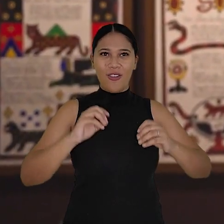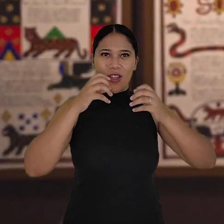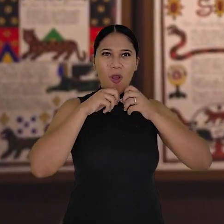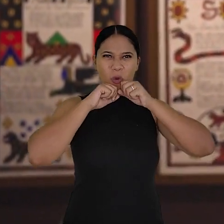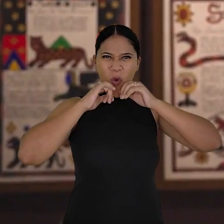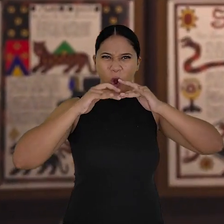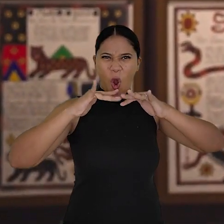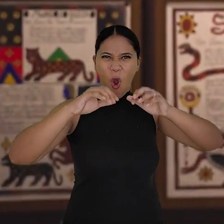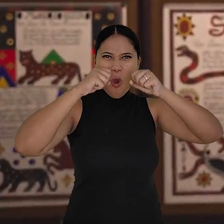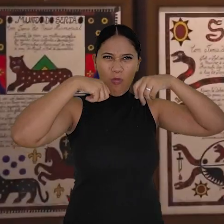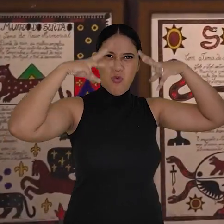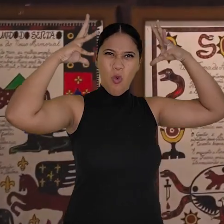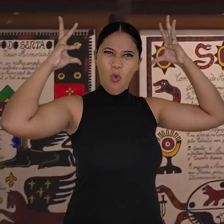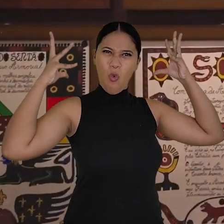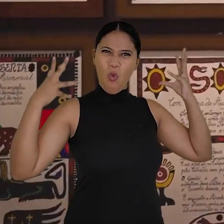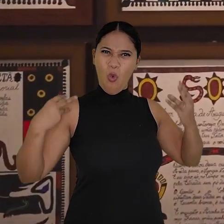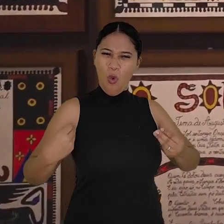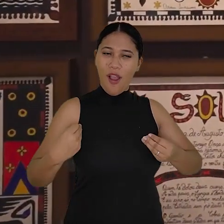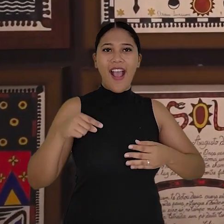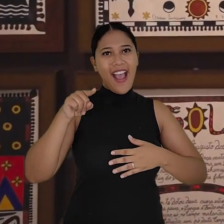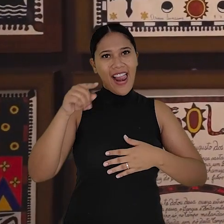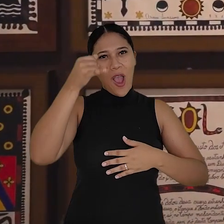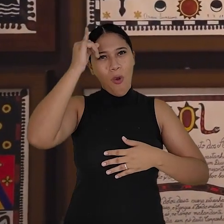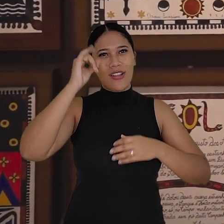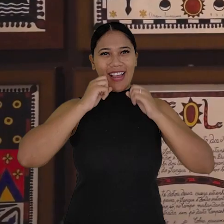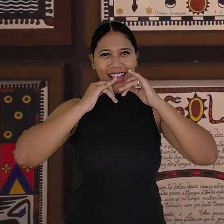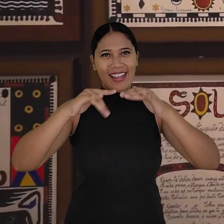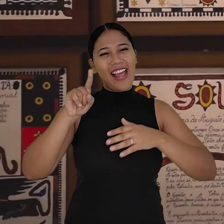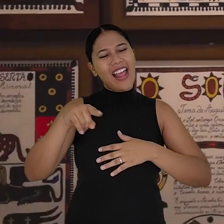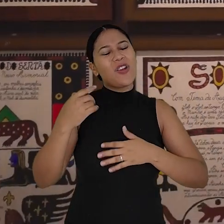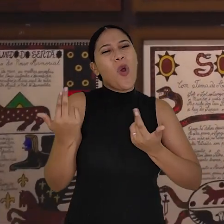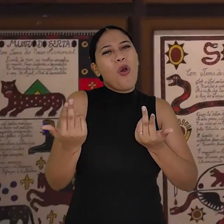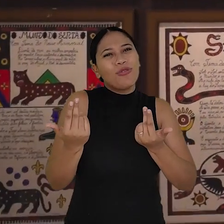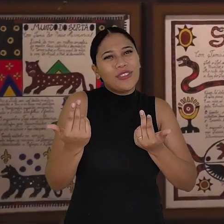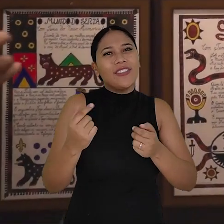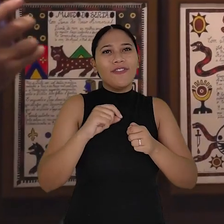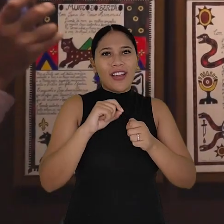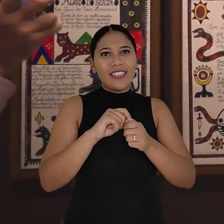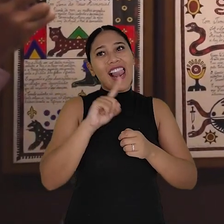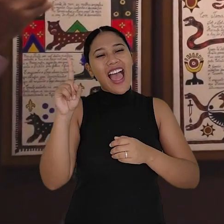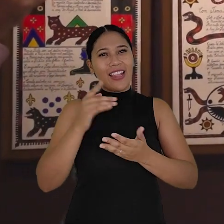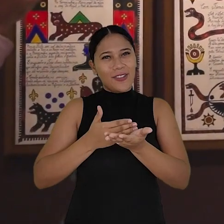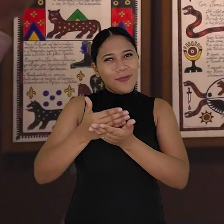que recebeu vocês lá na porta. Vocês veem que a gente fez igualzinho, né? E a gente mandou